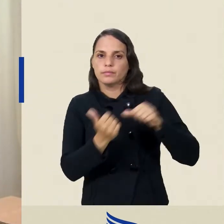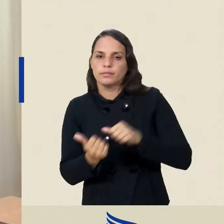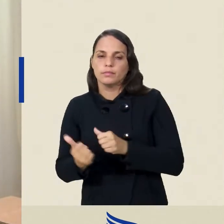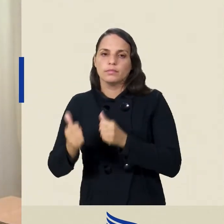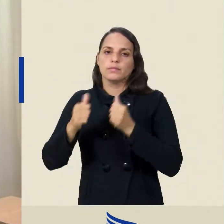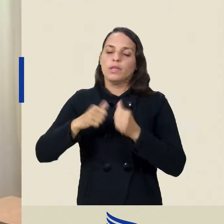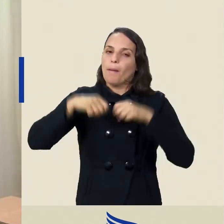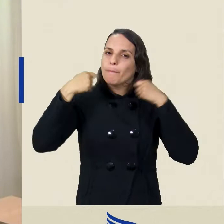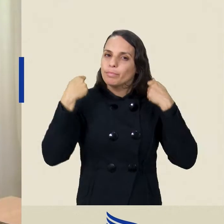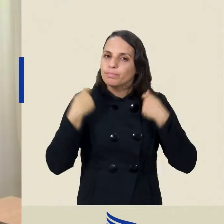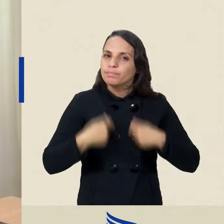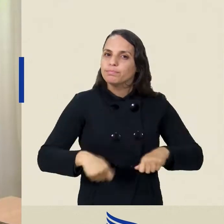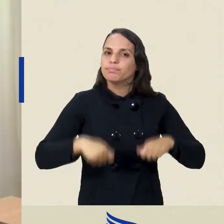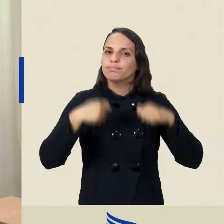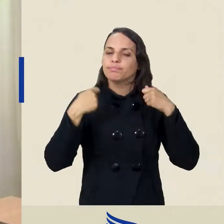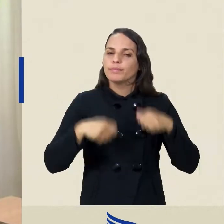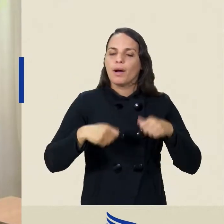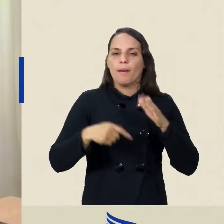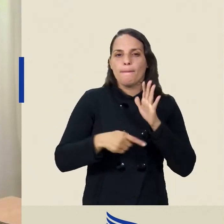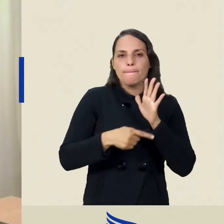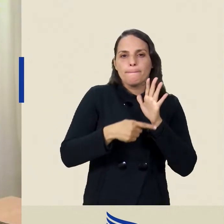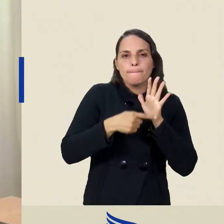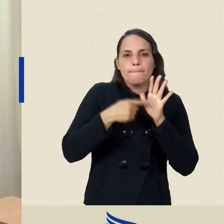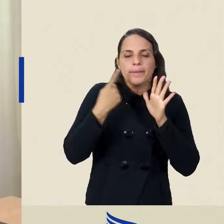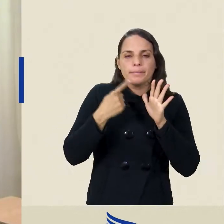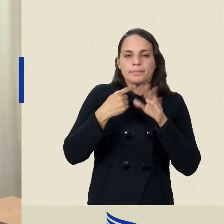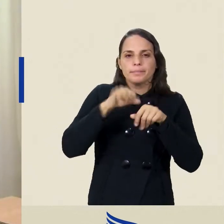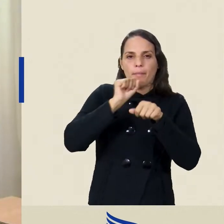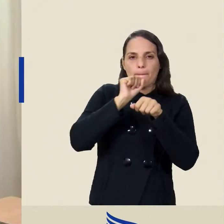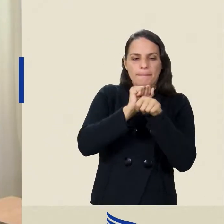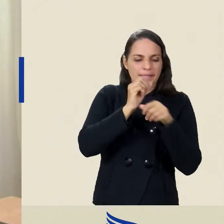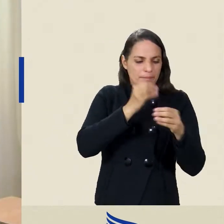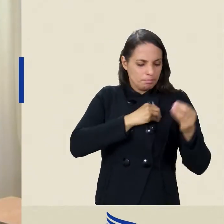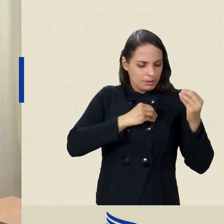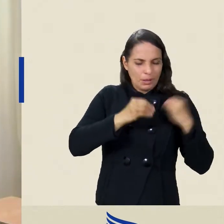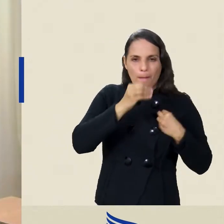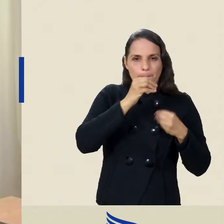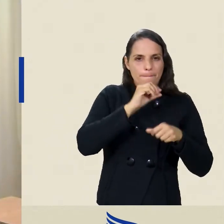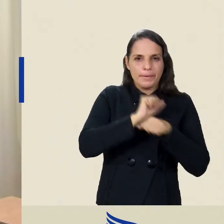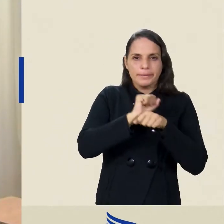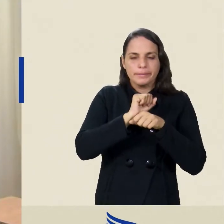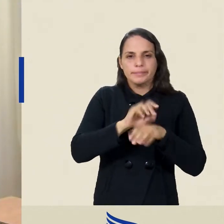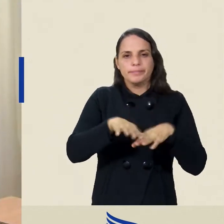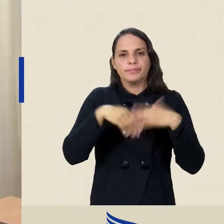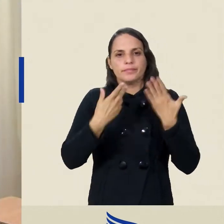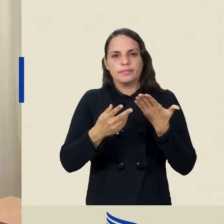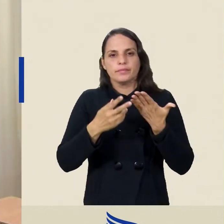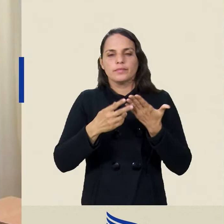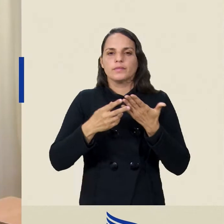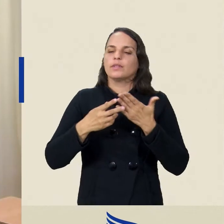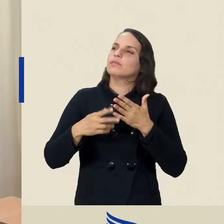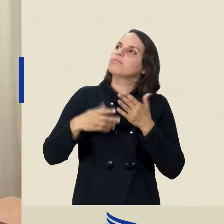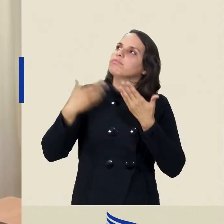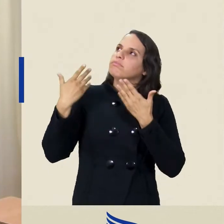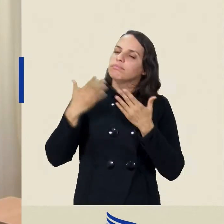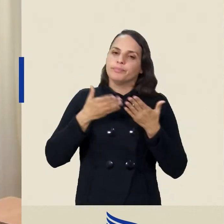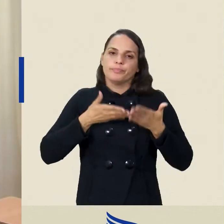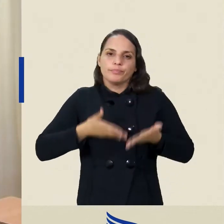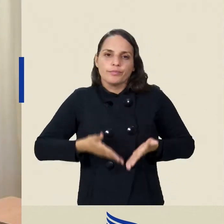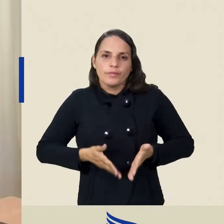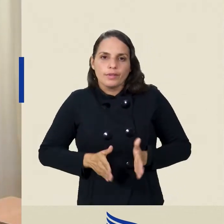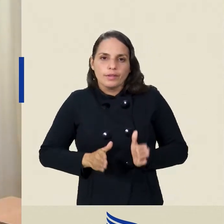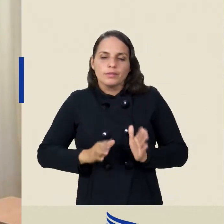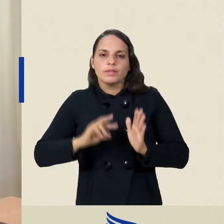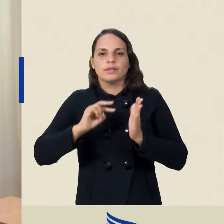é necessário primeiro morrer para o mundo. A regeneração, o nascimento do alto, registrada em